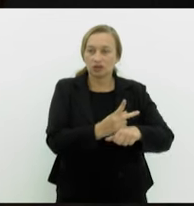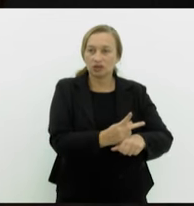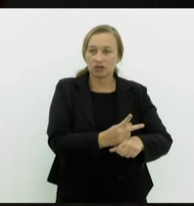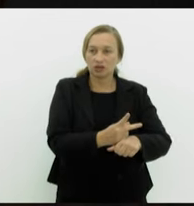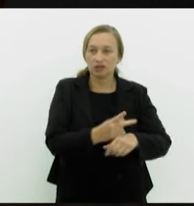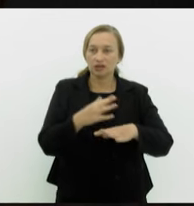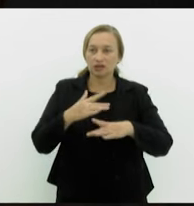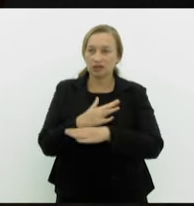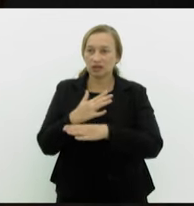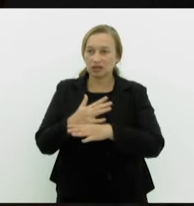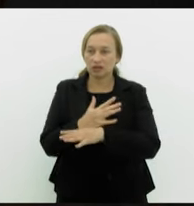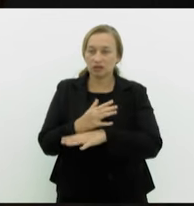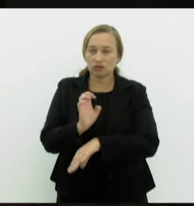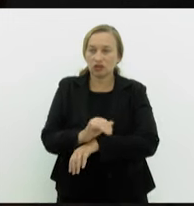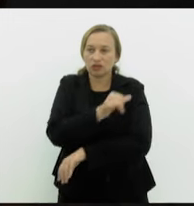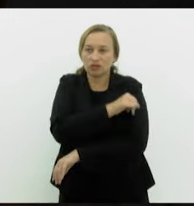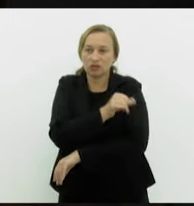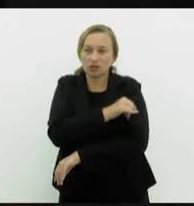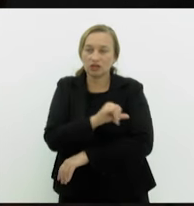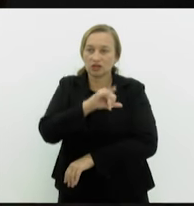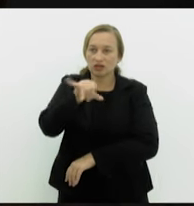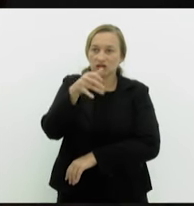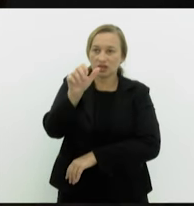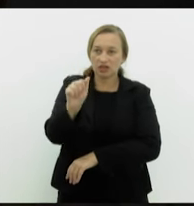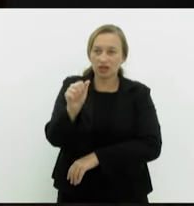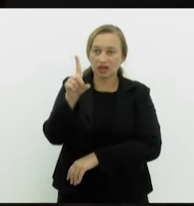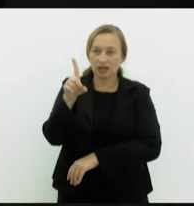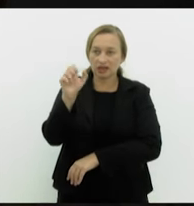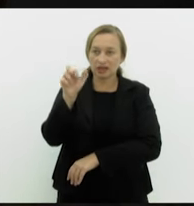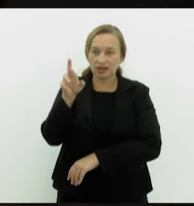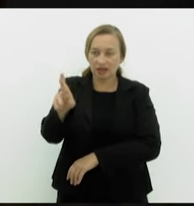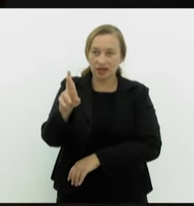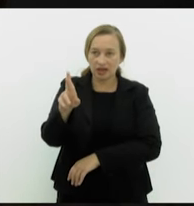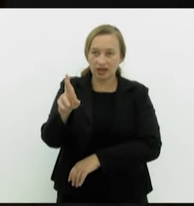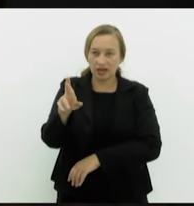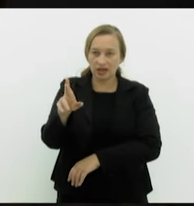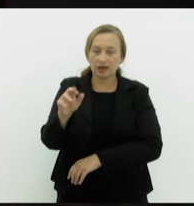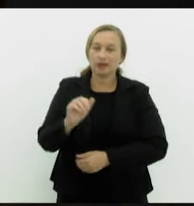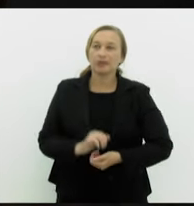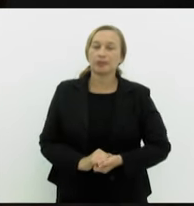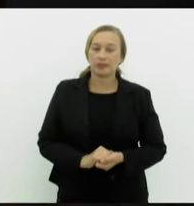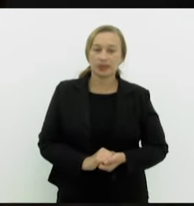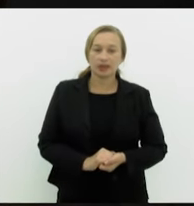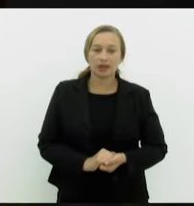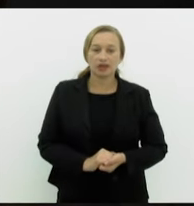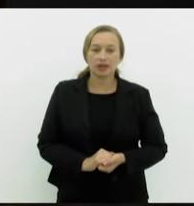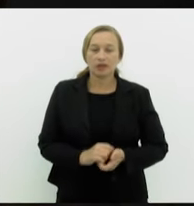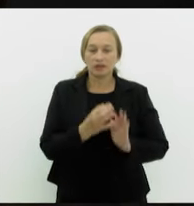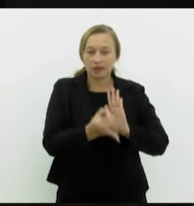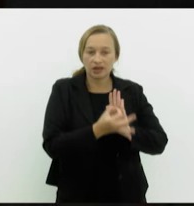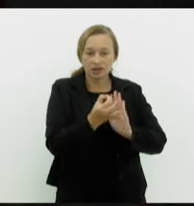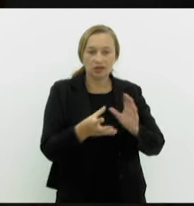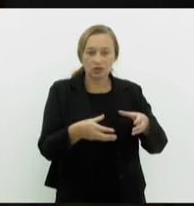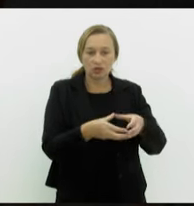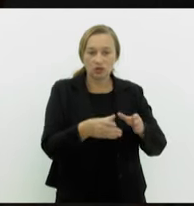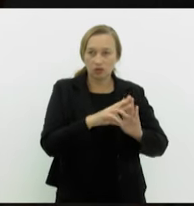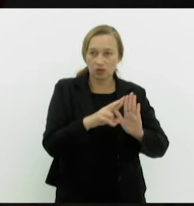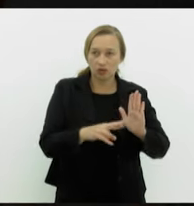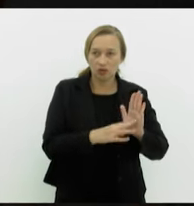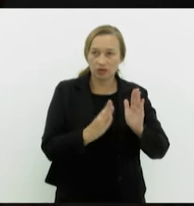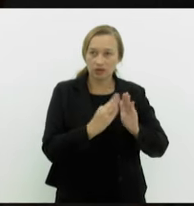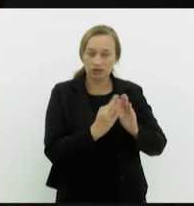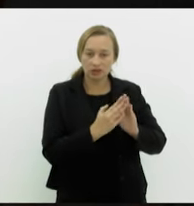ministro das Cidades, excelentíssimo senhor Jader Barbalho Filho, pendendo de parecer da Comissão de Normas Internas